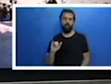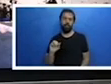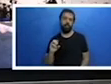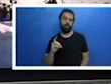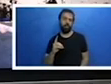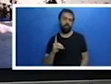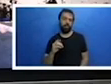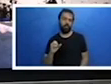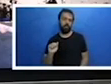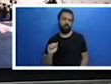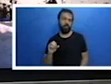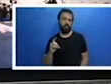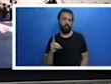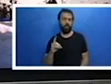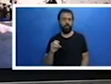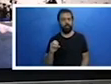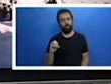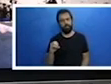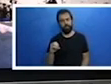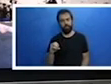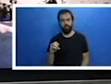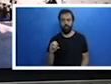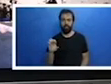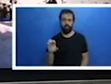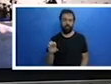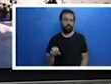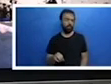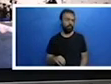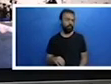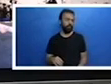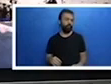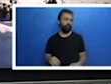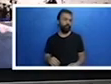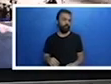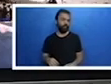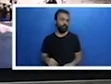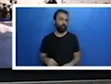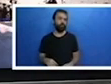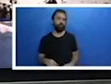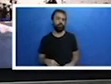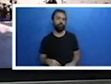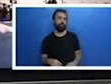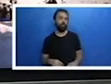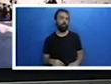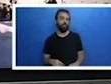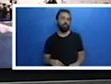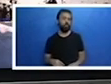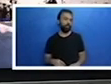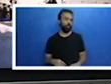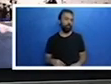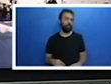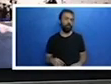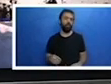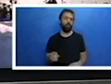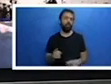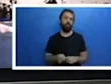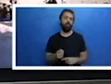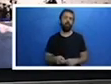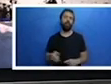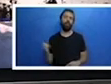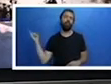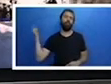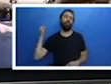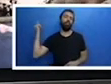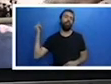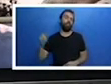que acontecem essas capacidades físicas? Aonde elas estão presentes? Por que a capacidade física é importante para praticar